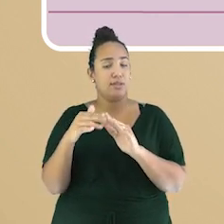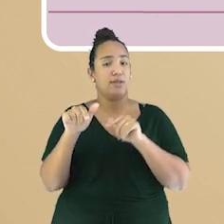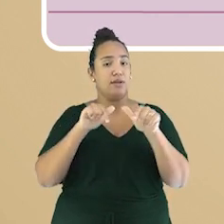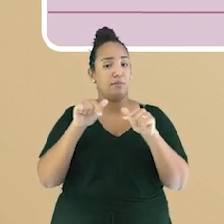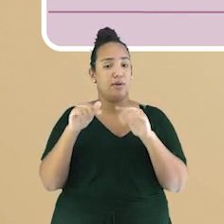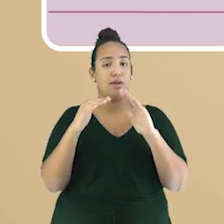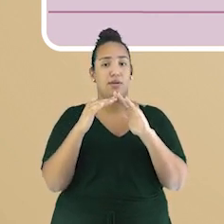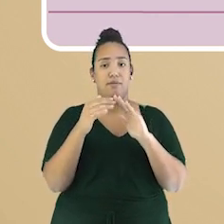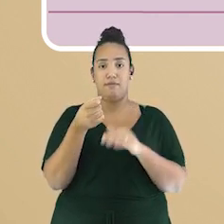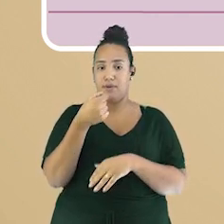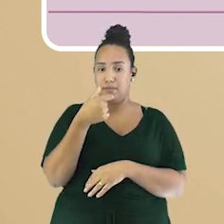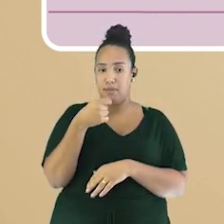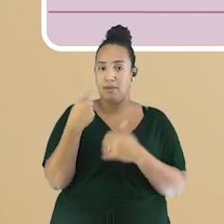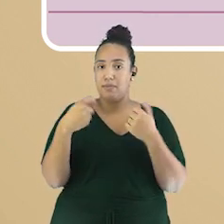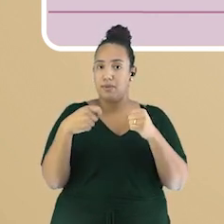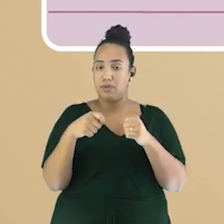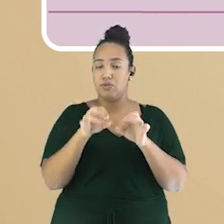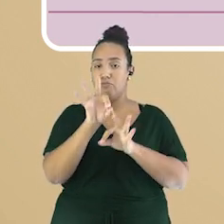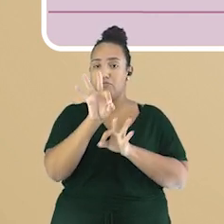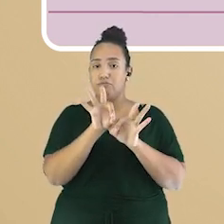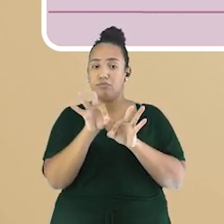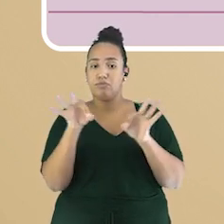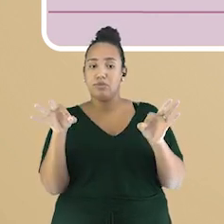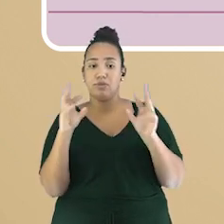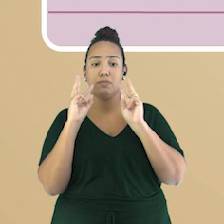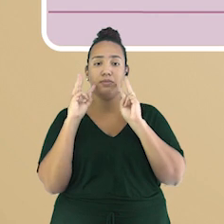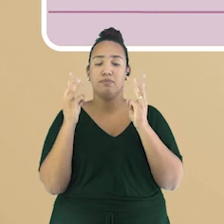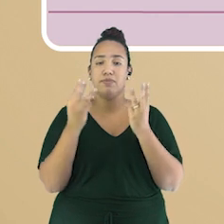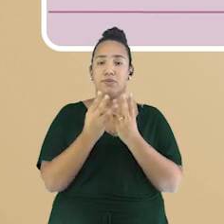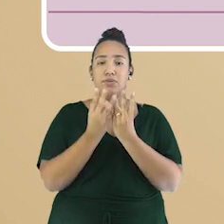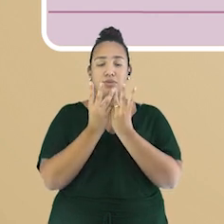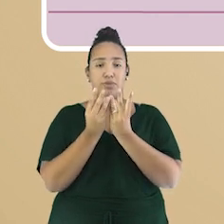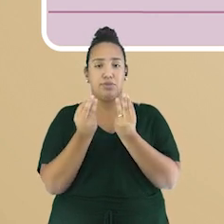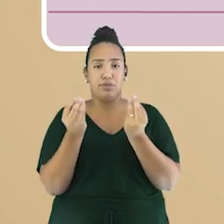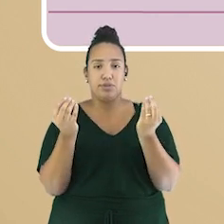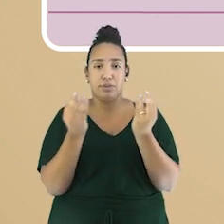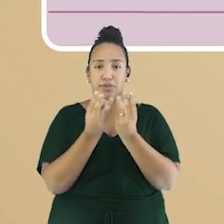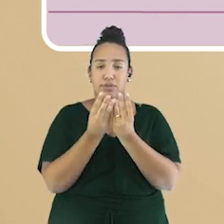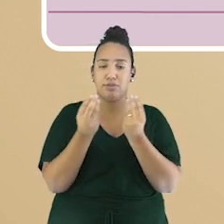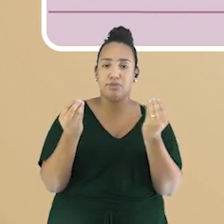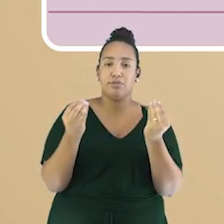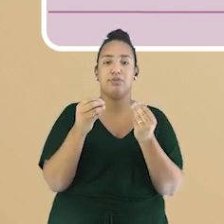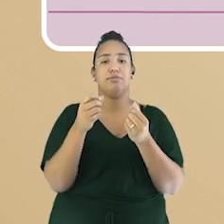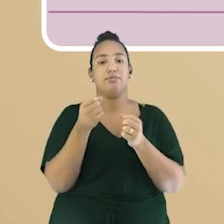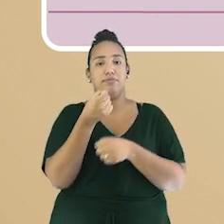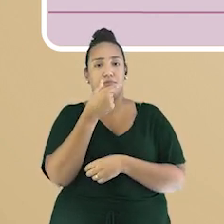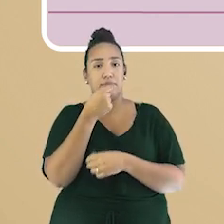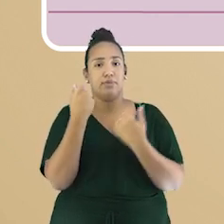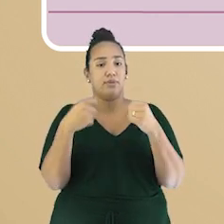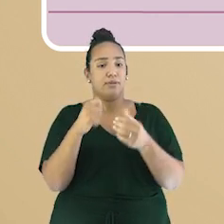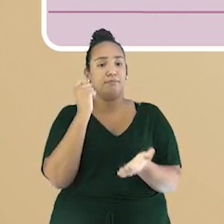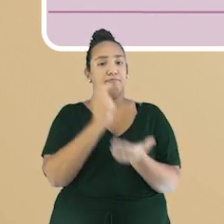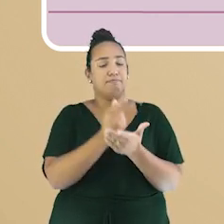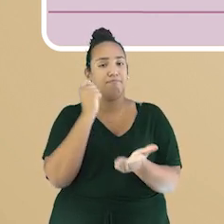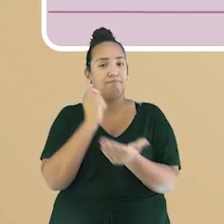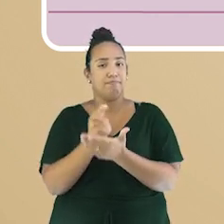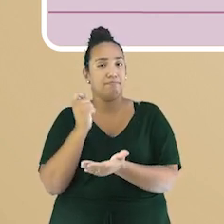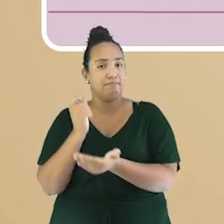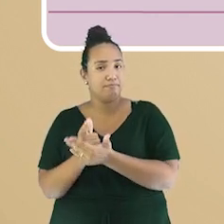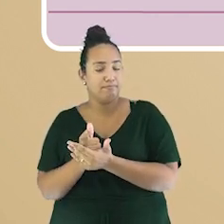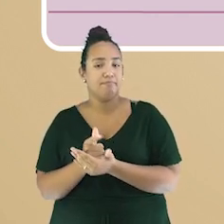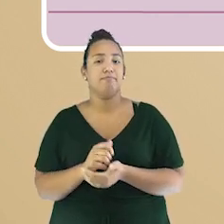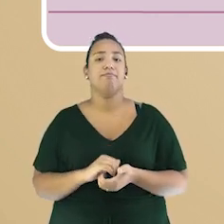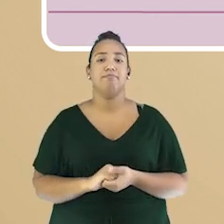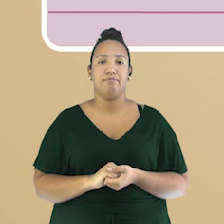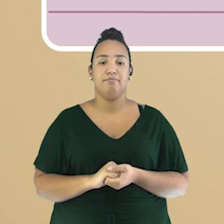uma substância presente na composição de um remédio que fui comprar. Possuía